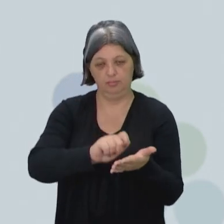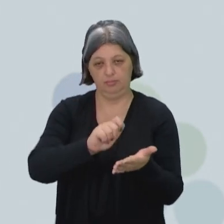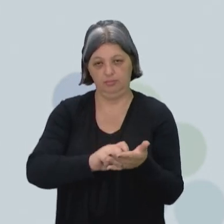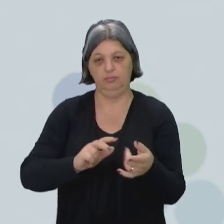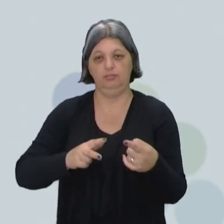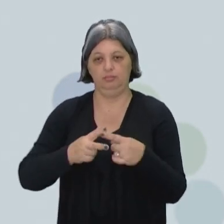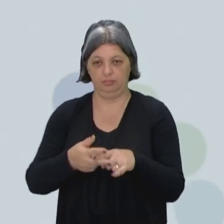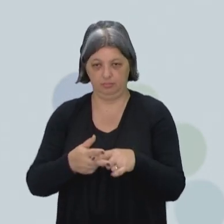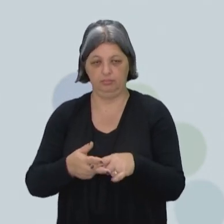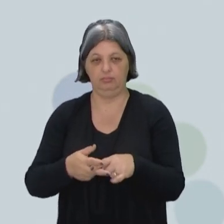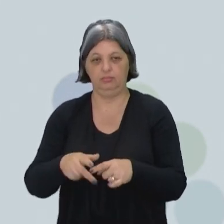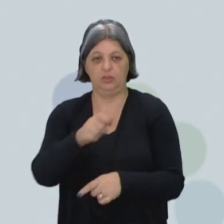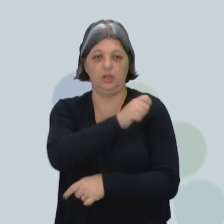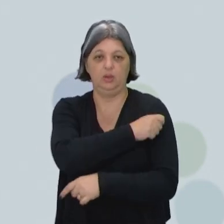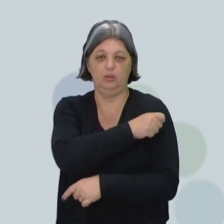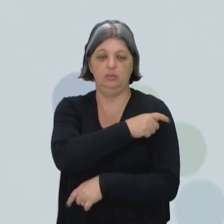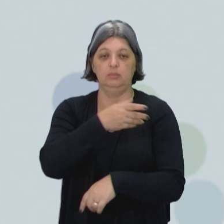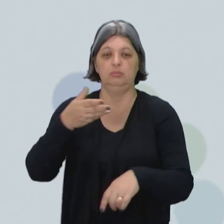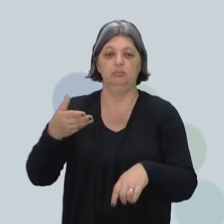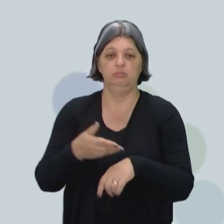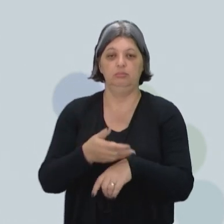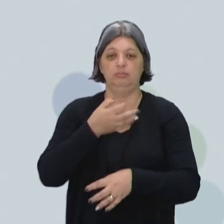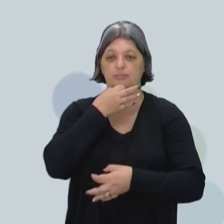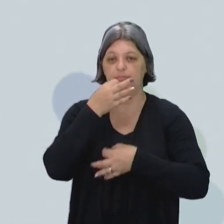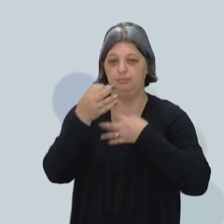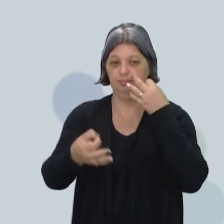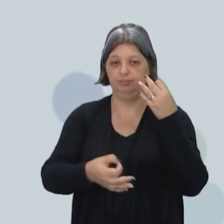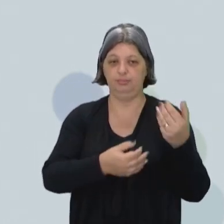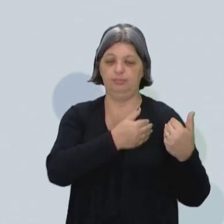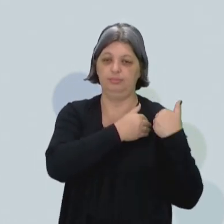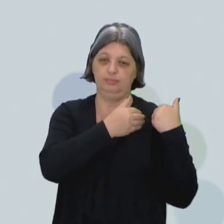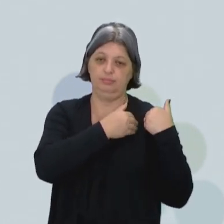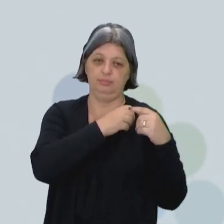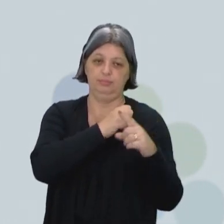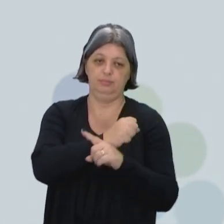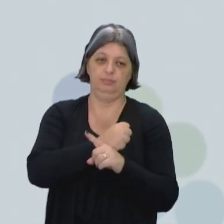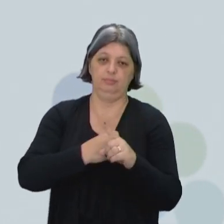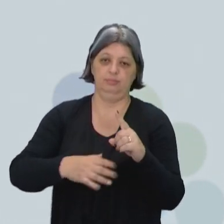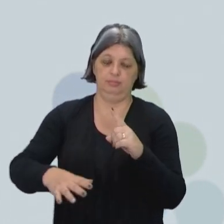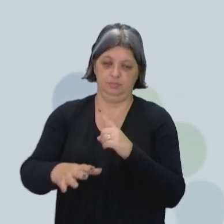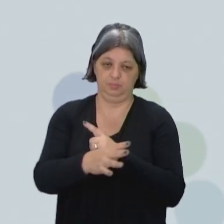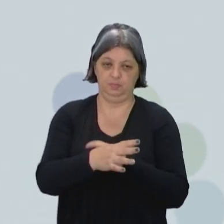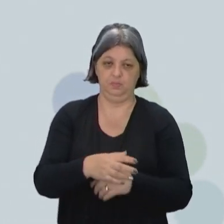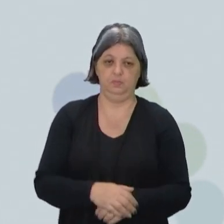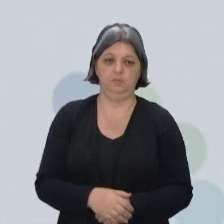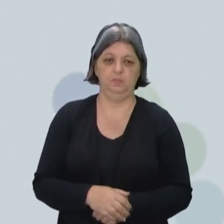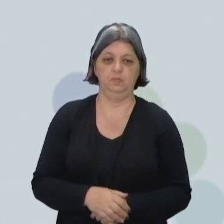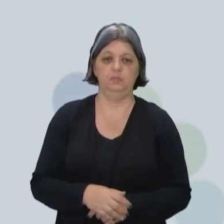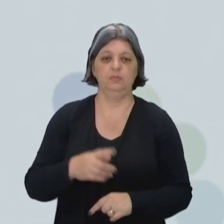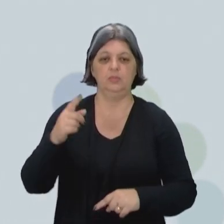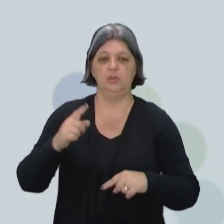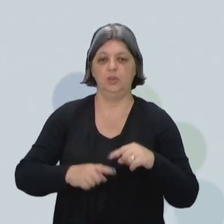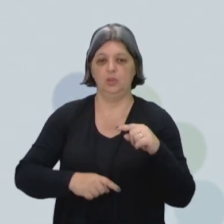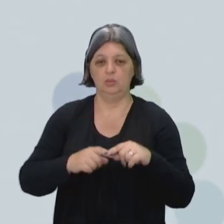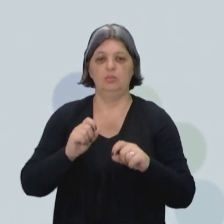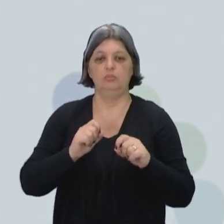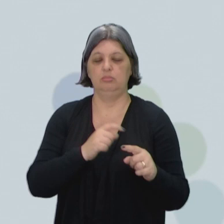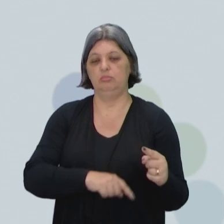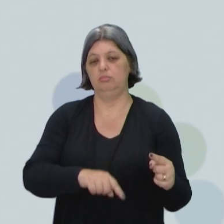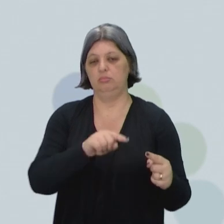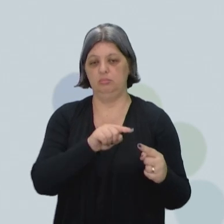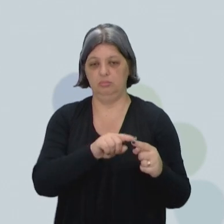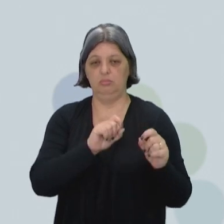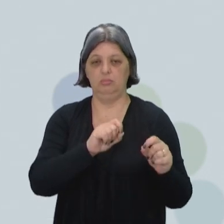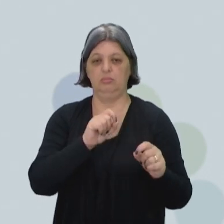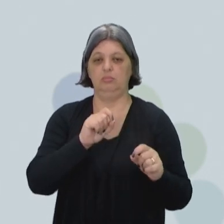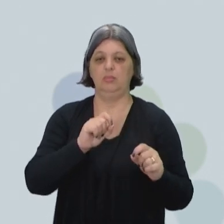os alunos possam participar de forma crítica e responsável da sociedade. Entre os objetivos estão habilitar os alunos